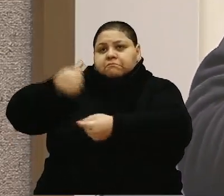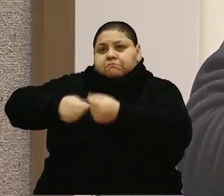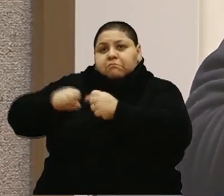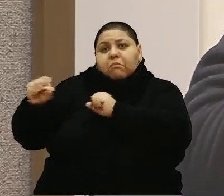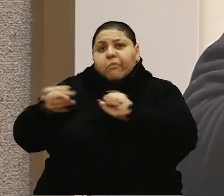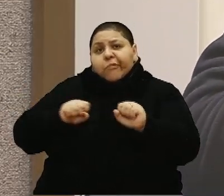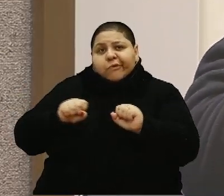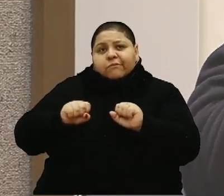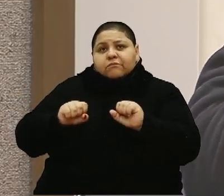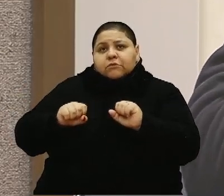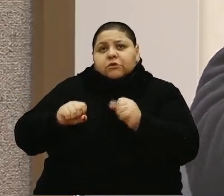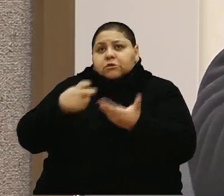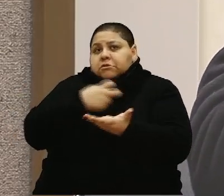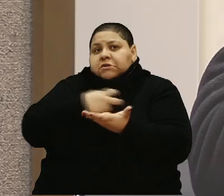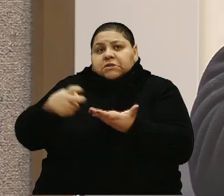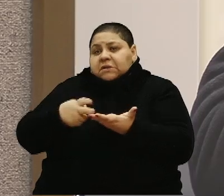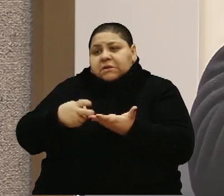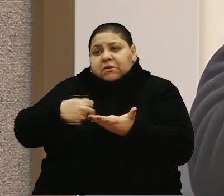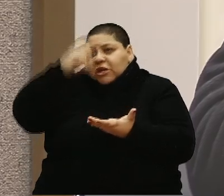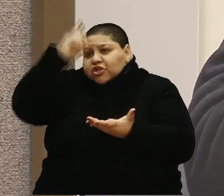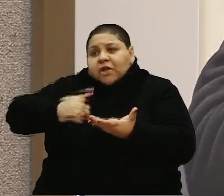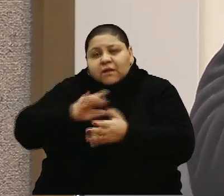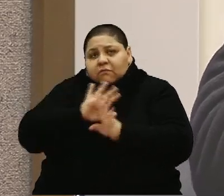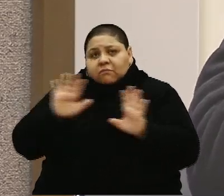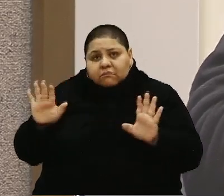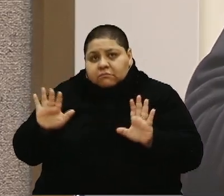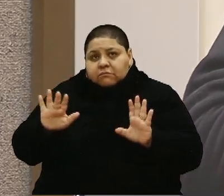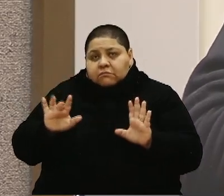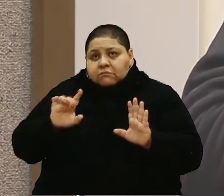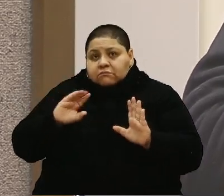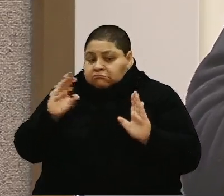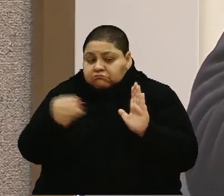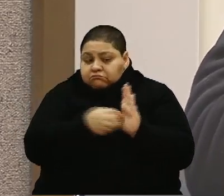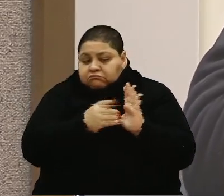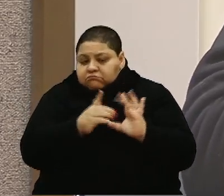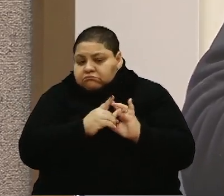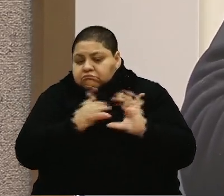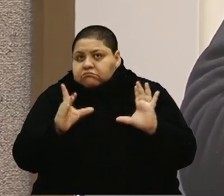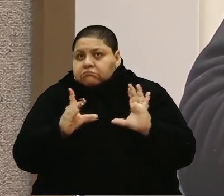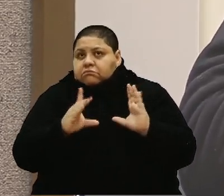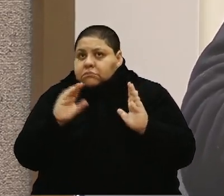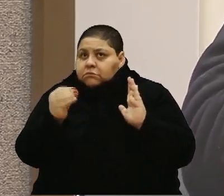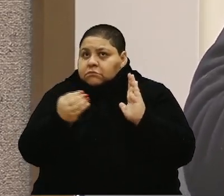pode caçar, é do seu direito. Está lá na democracia, está